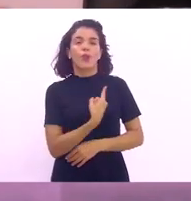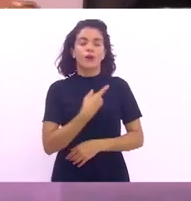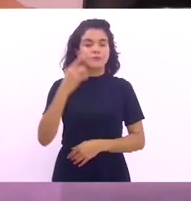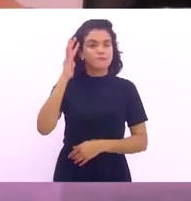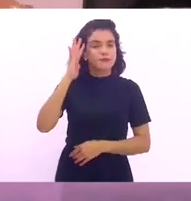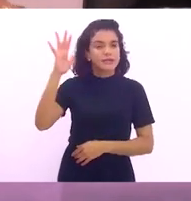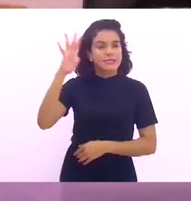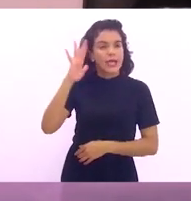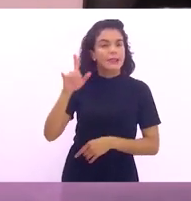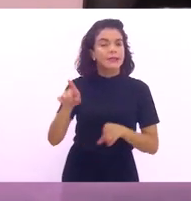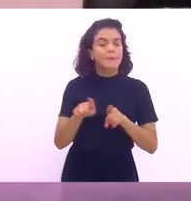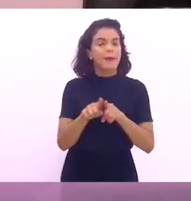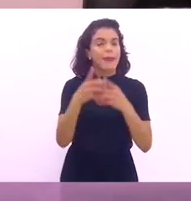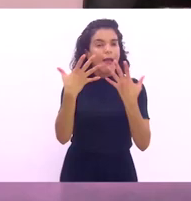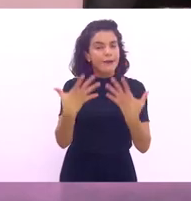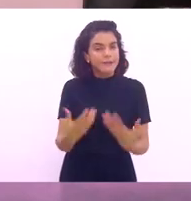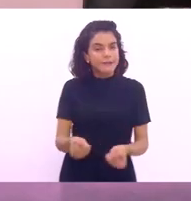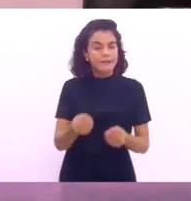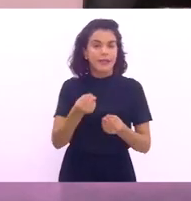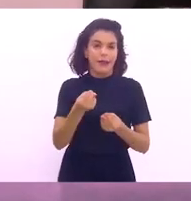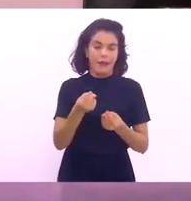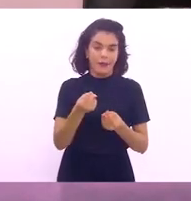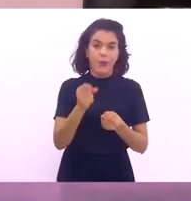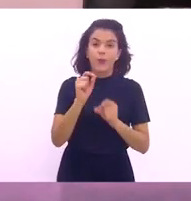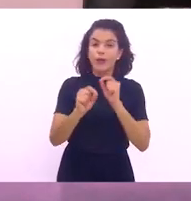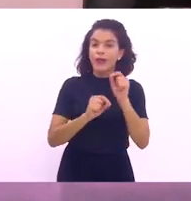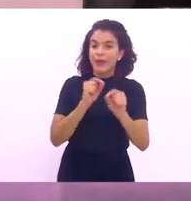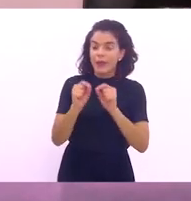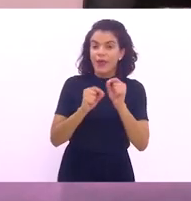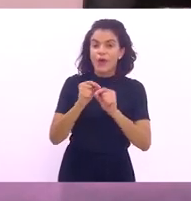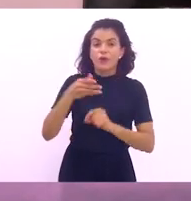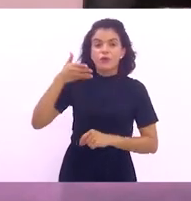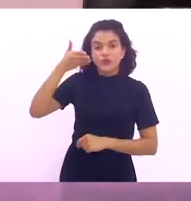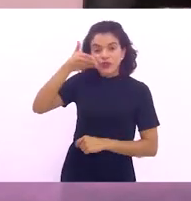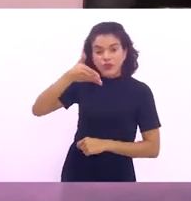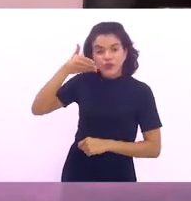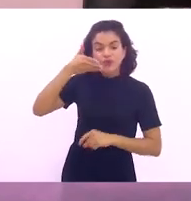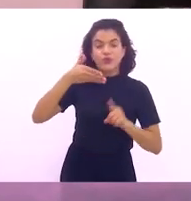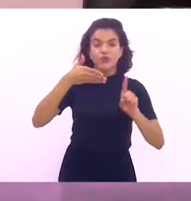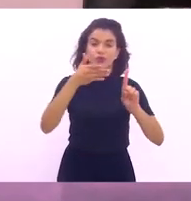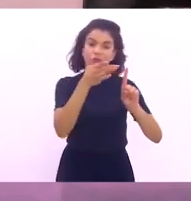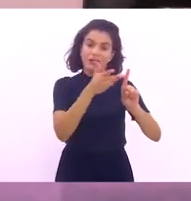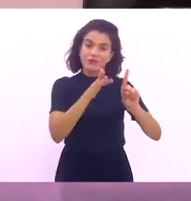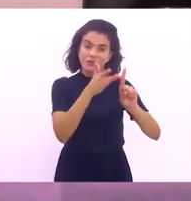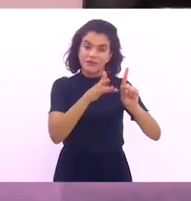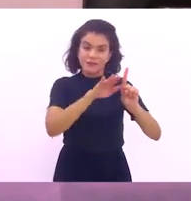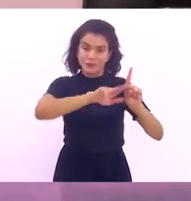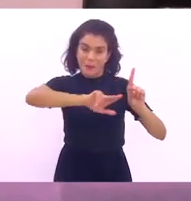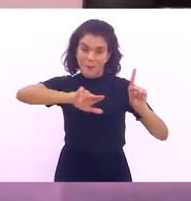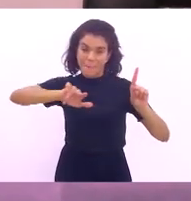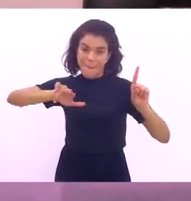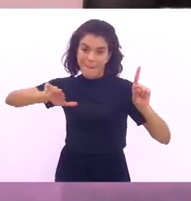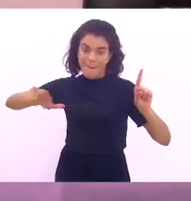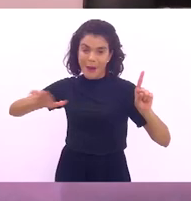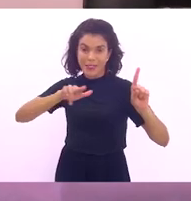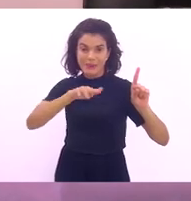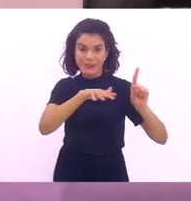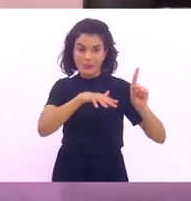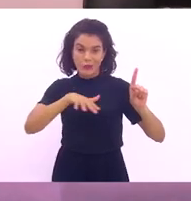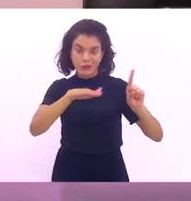levar em consideração aí a Fala das vítimas né dessa situação